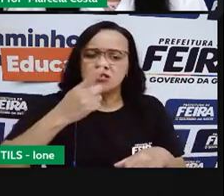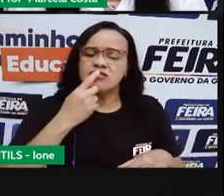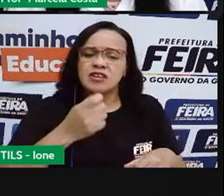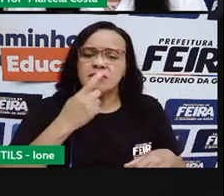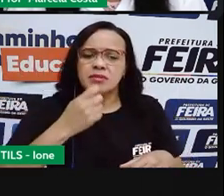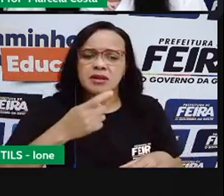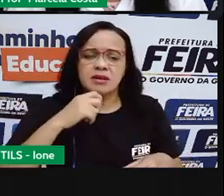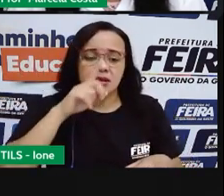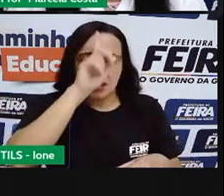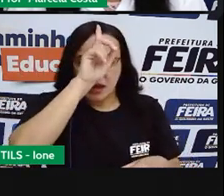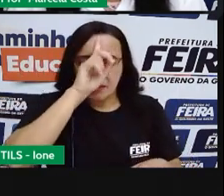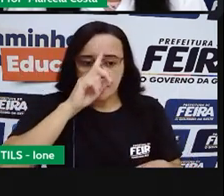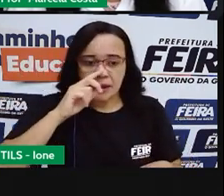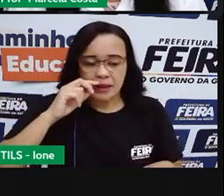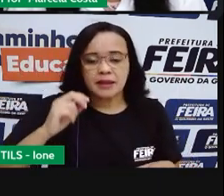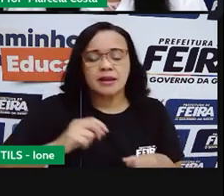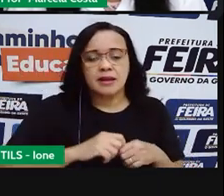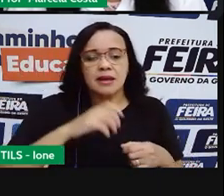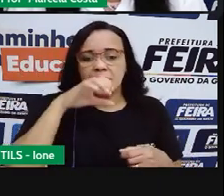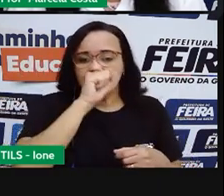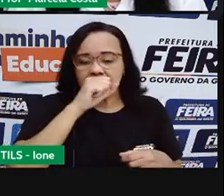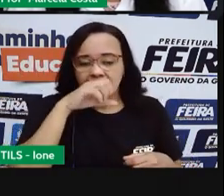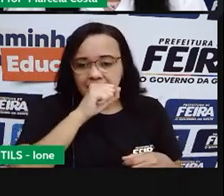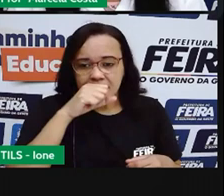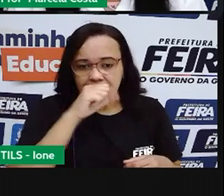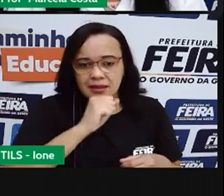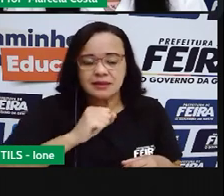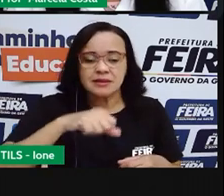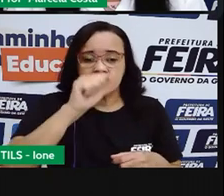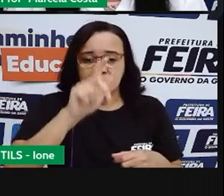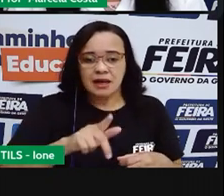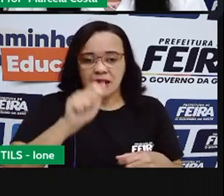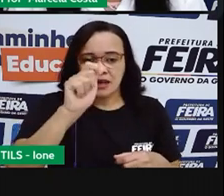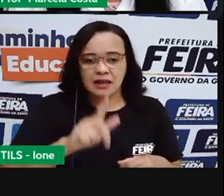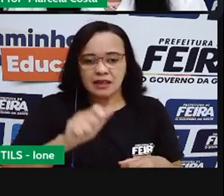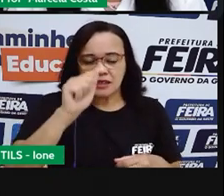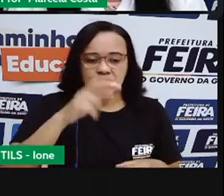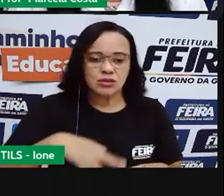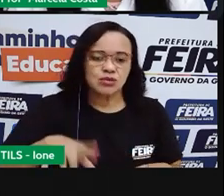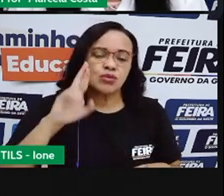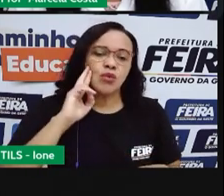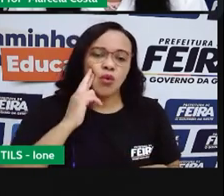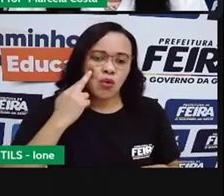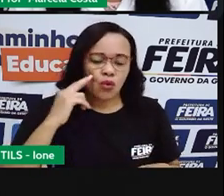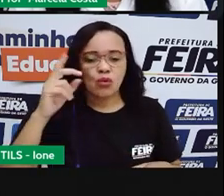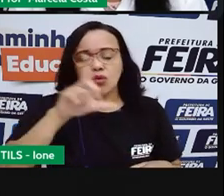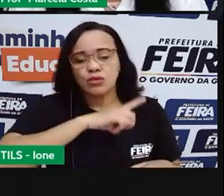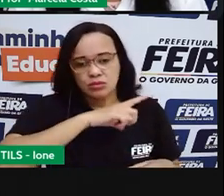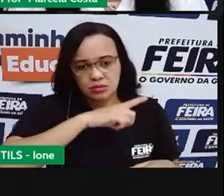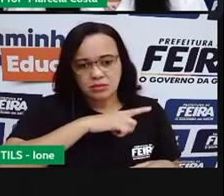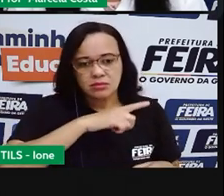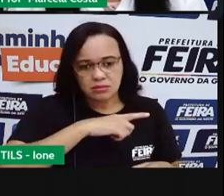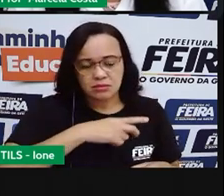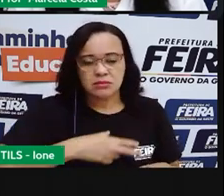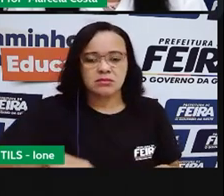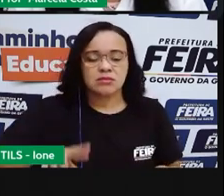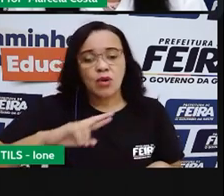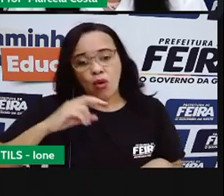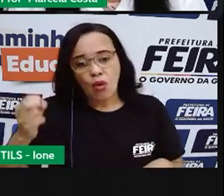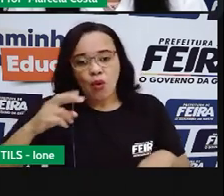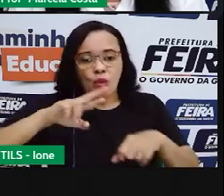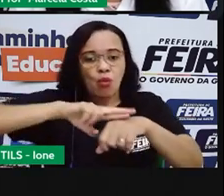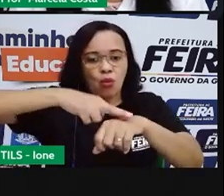vermelhas, amarelas, alaranjadas, azuis e roxas. Olha como elas são